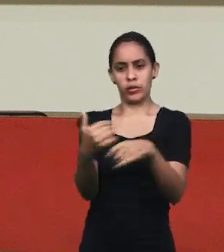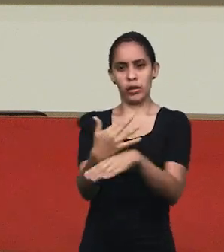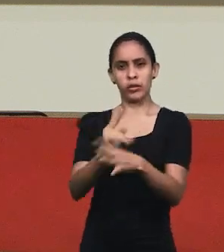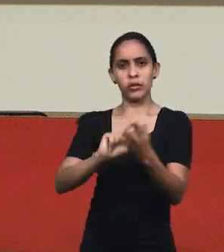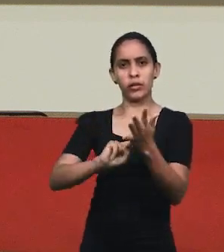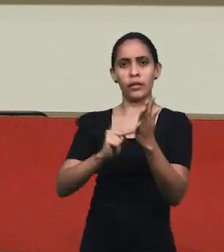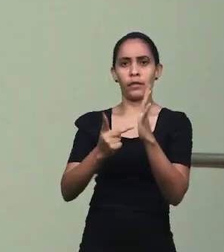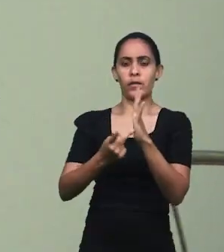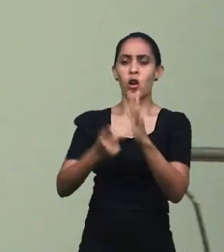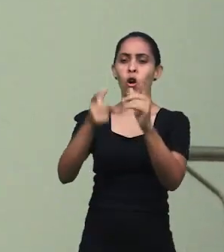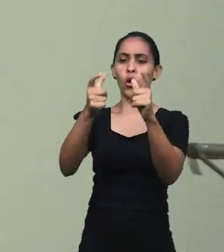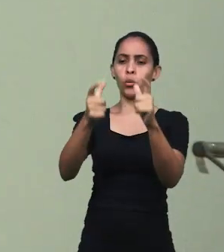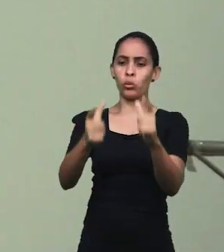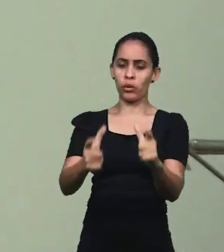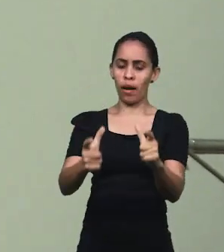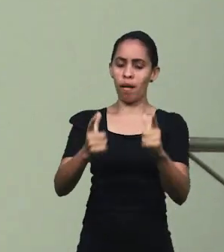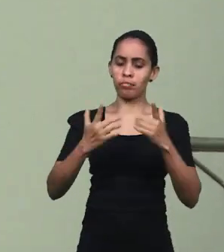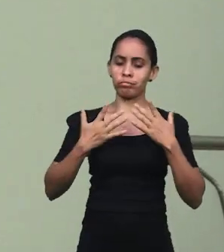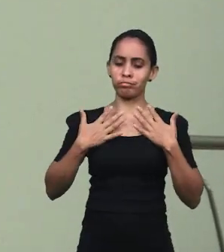de conforto,